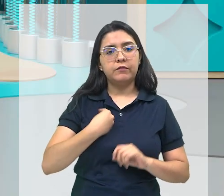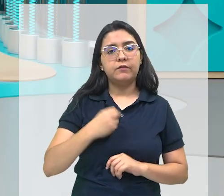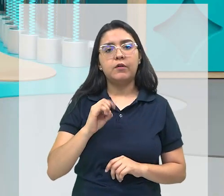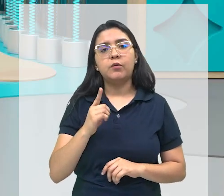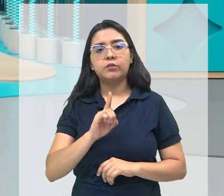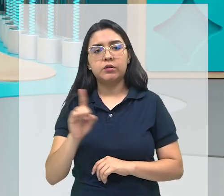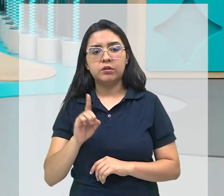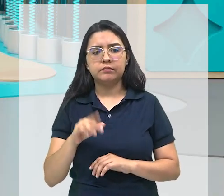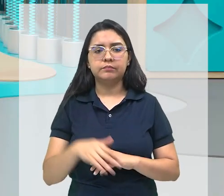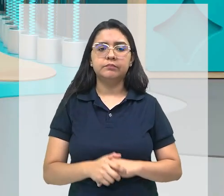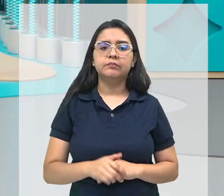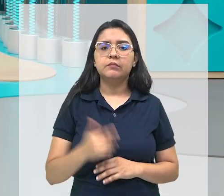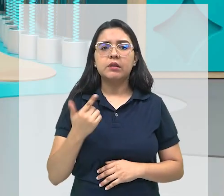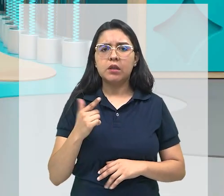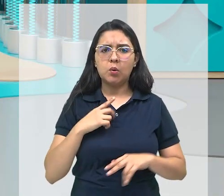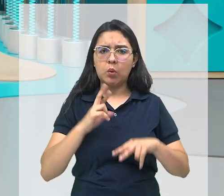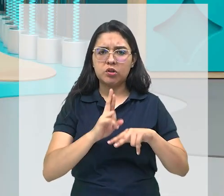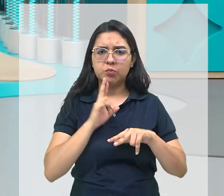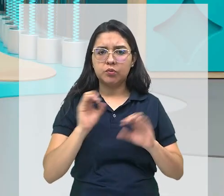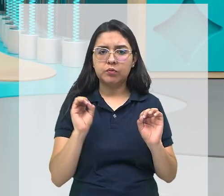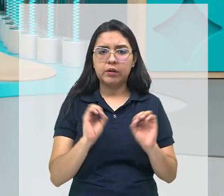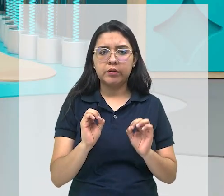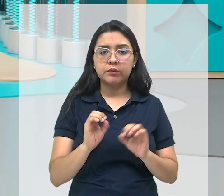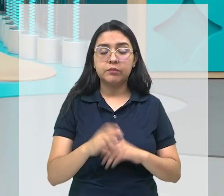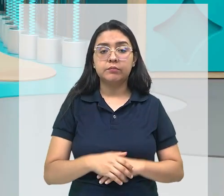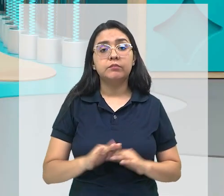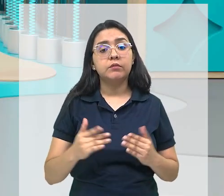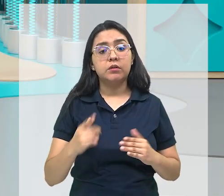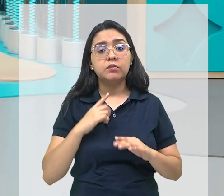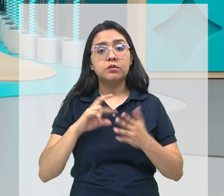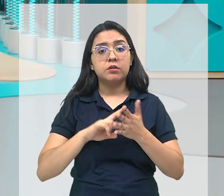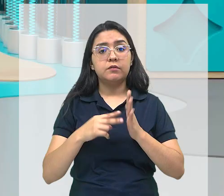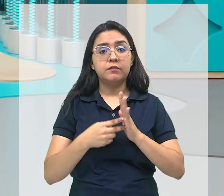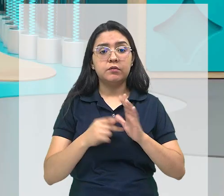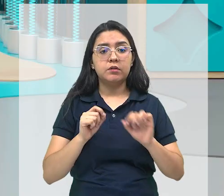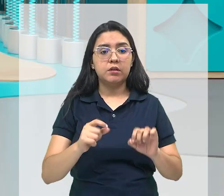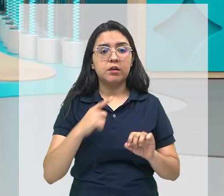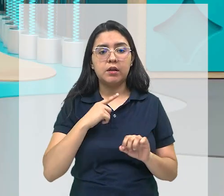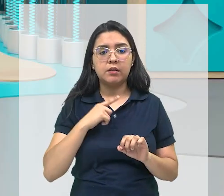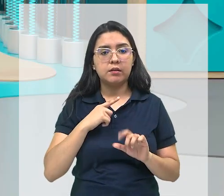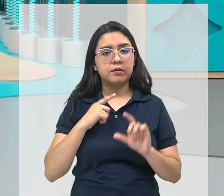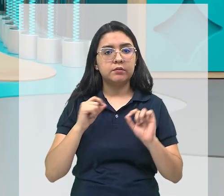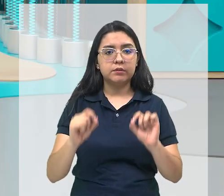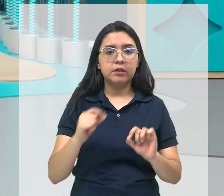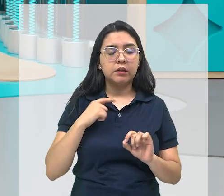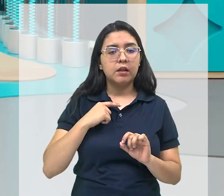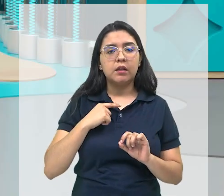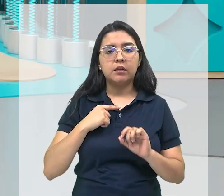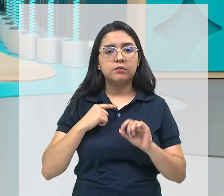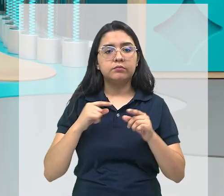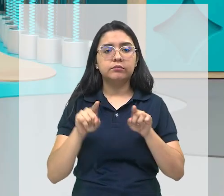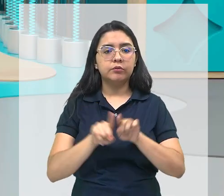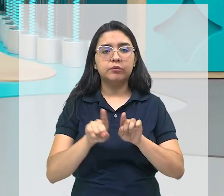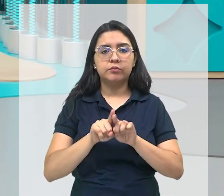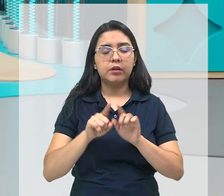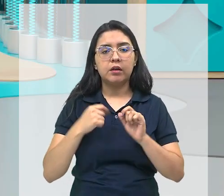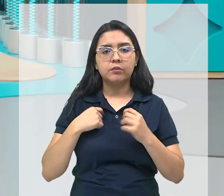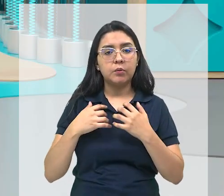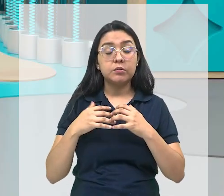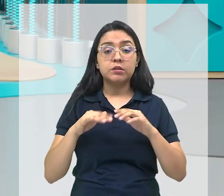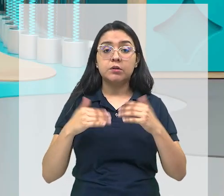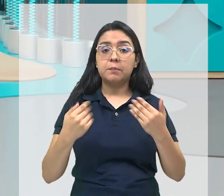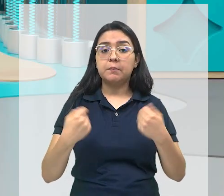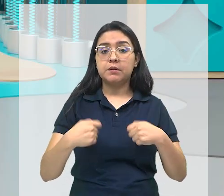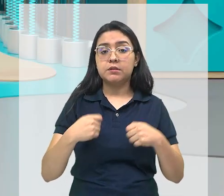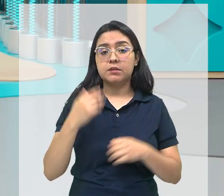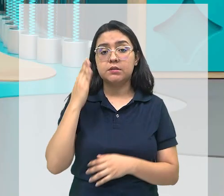Não houve nenhum tipo de resposta, é sinal de que a vítima está inconsciente. Aí então você tem que checar se